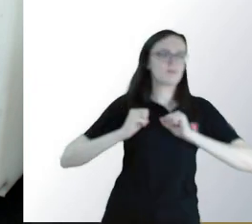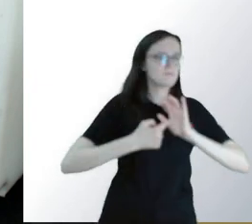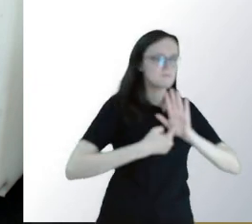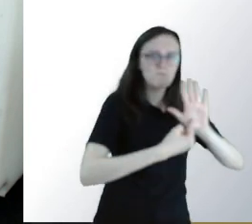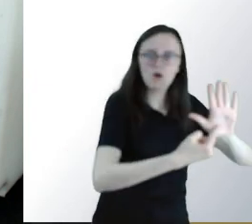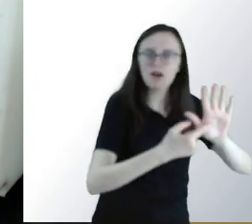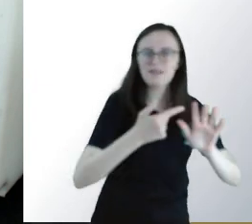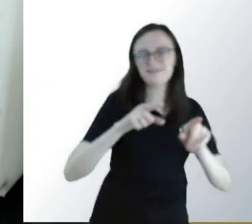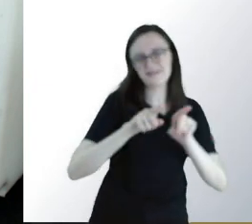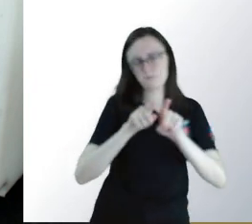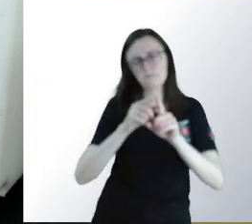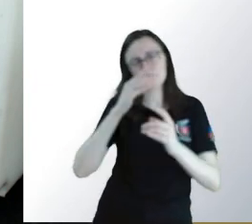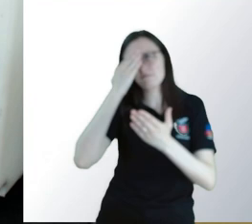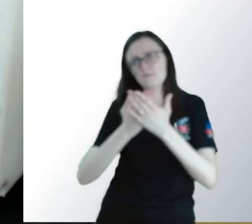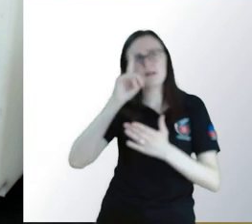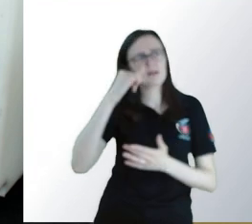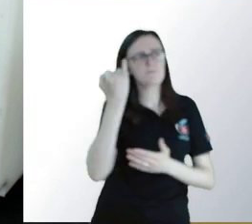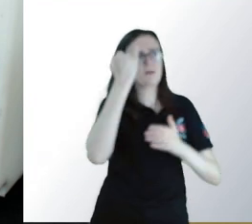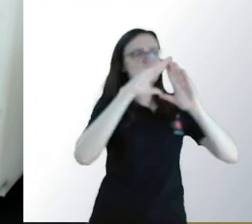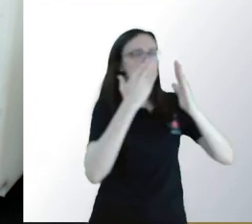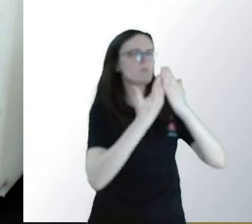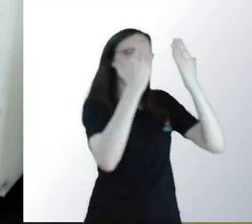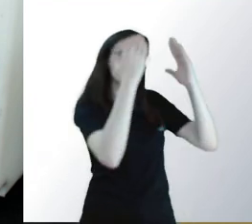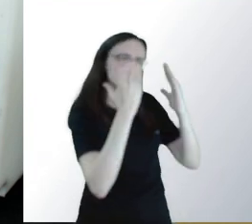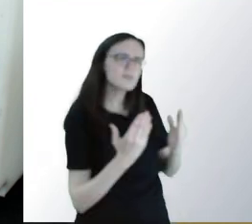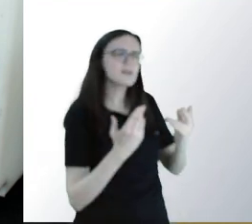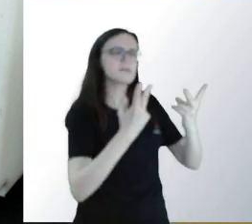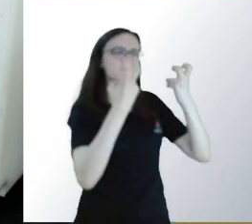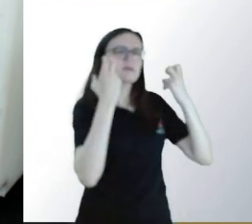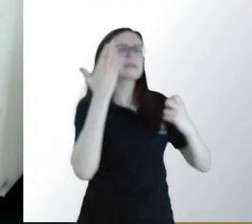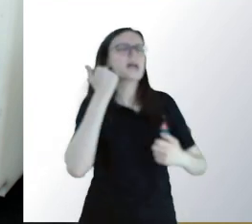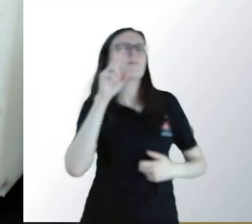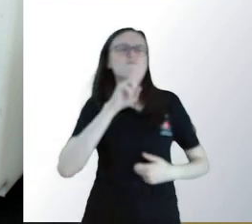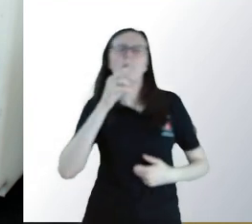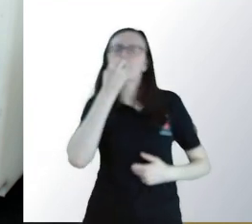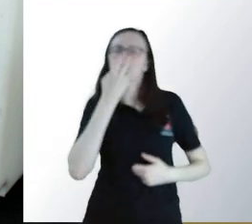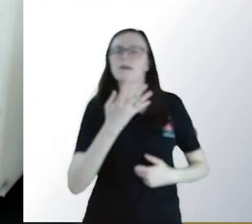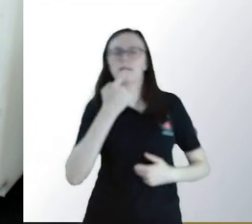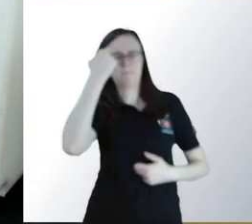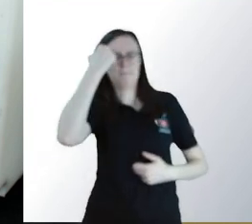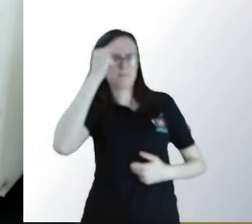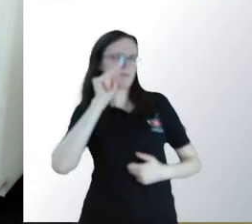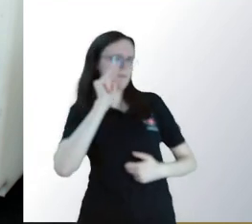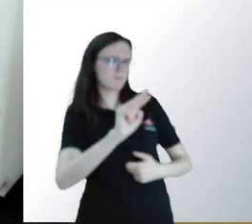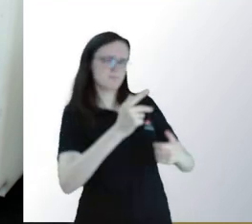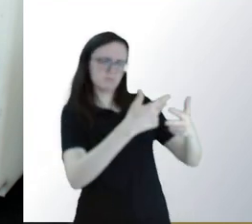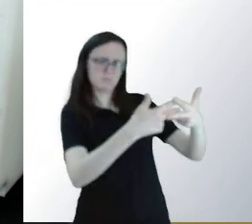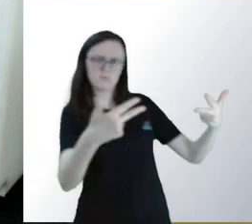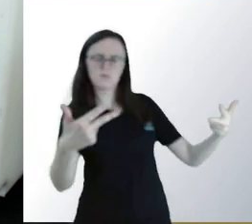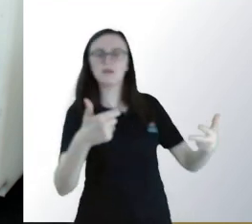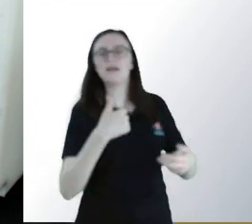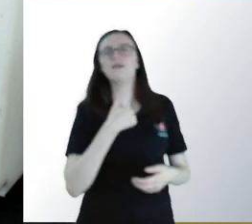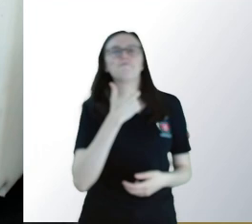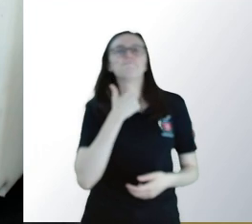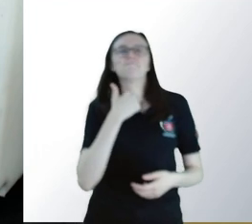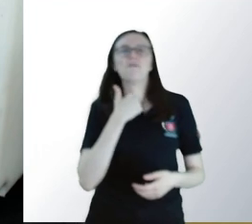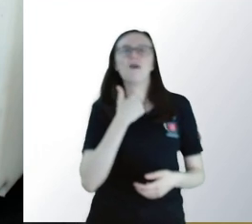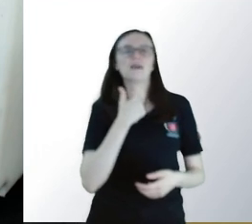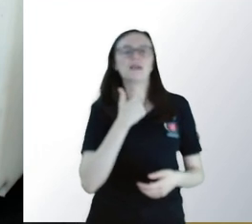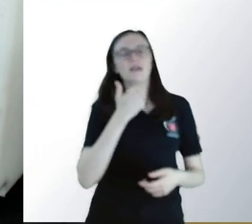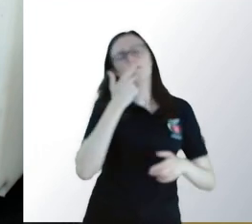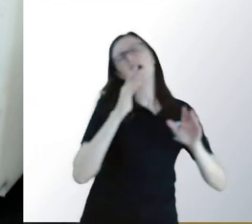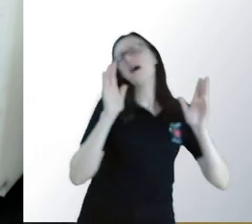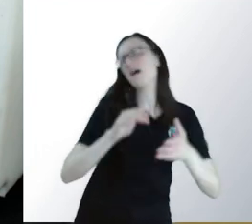a escola fazer ali uma análise, usar o bom senso, né. Eu não posso dizer que nada, né, não posso